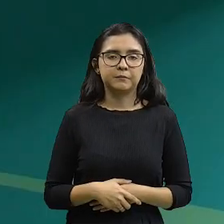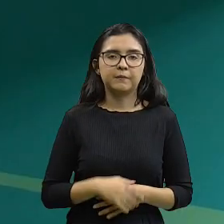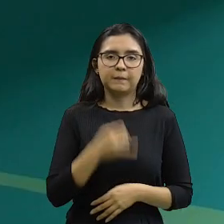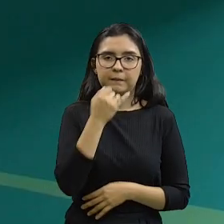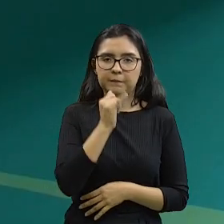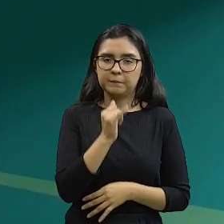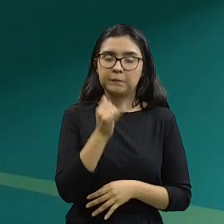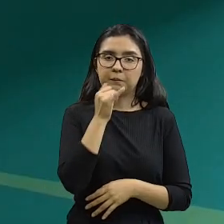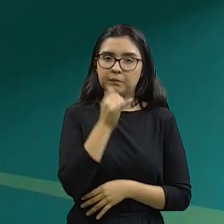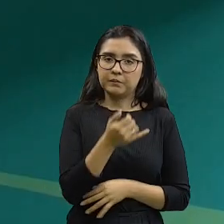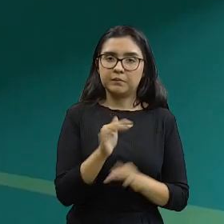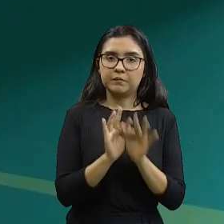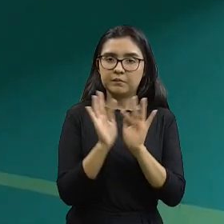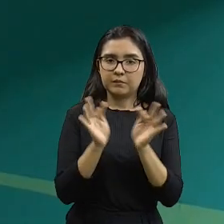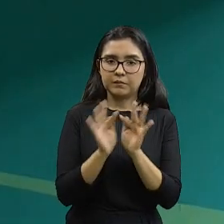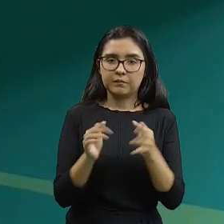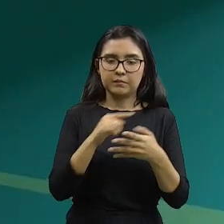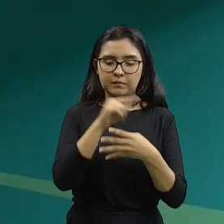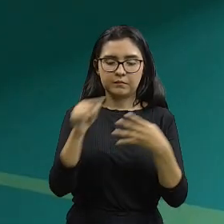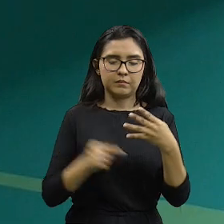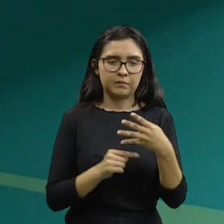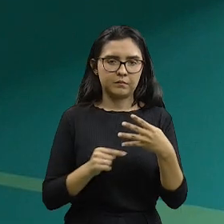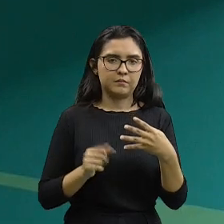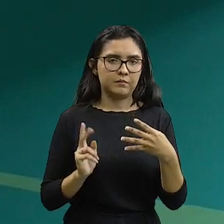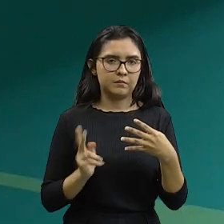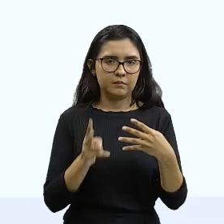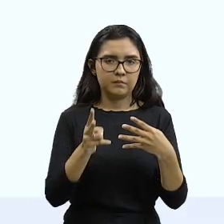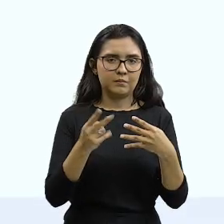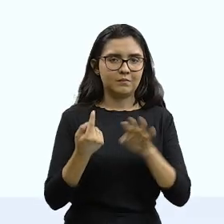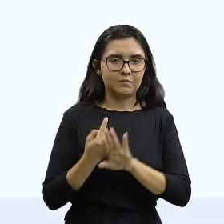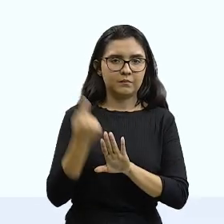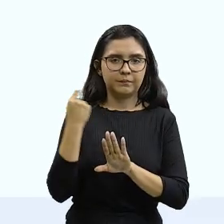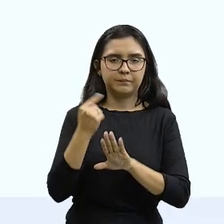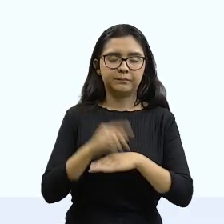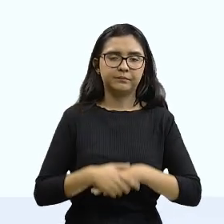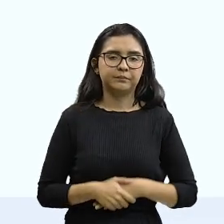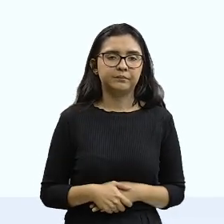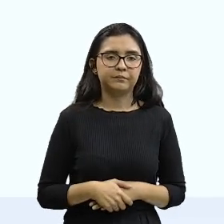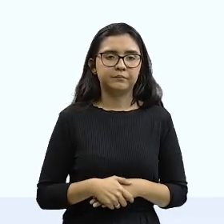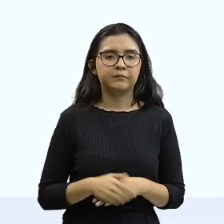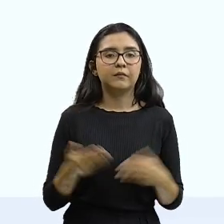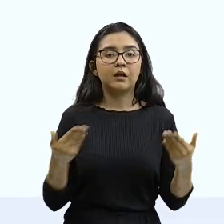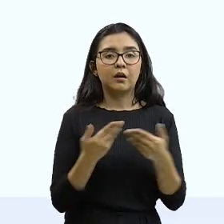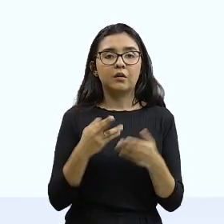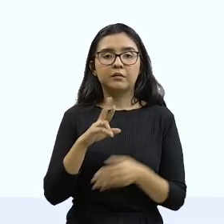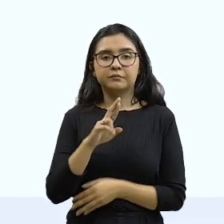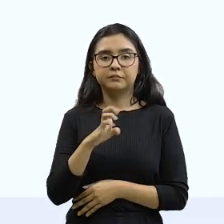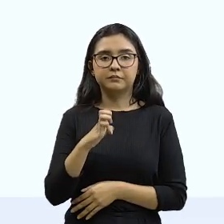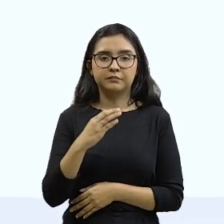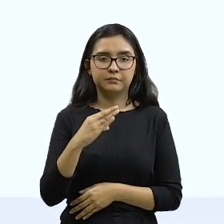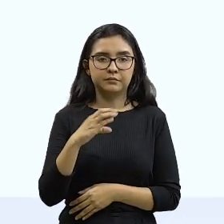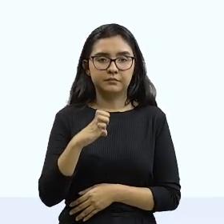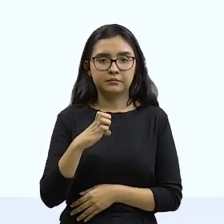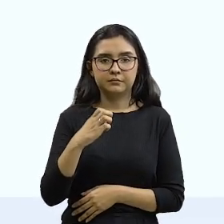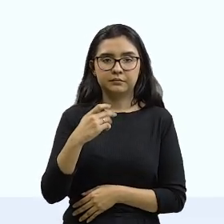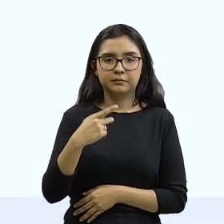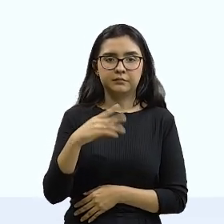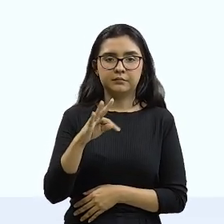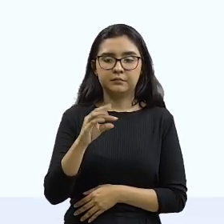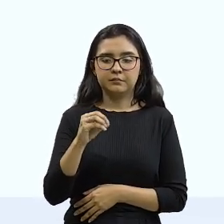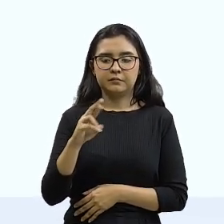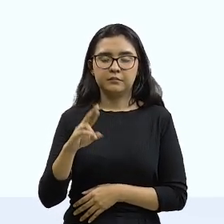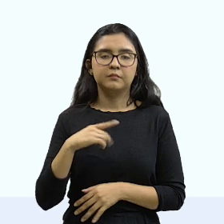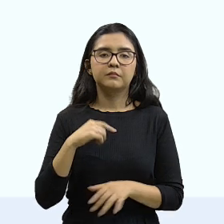circuito. As unidades são as mesmas de anteriormente. Receptor. O receptor transforma a